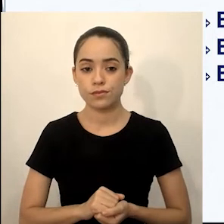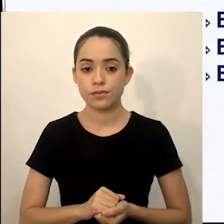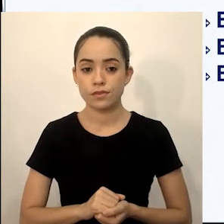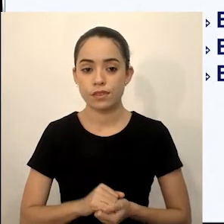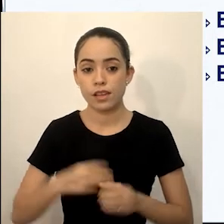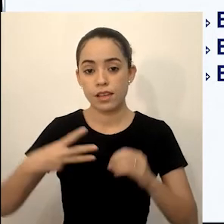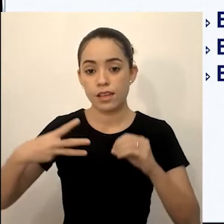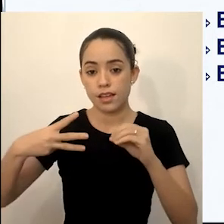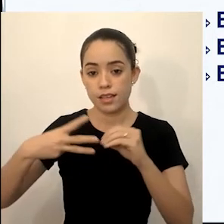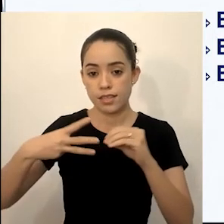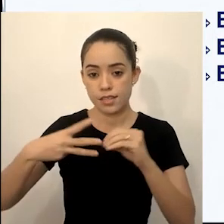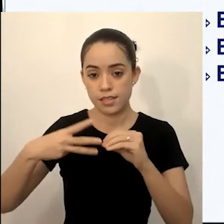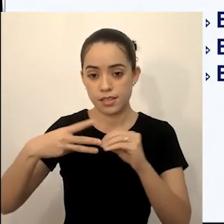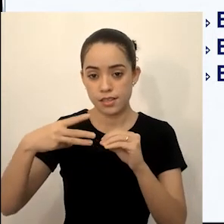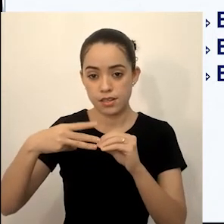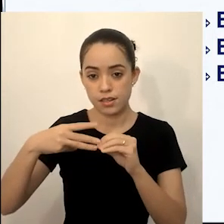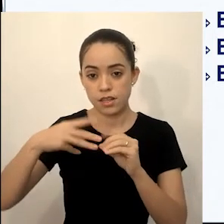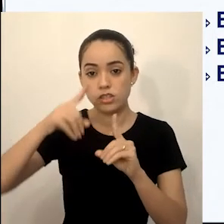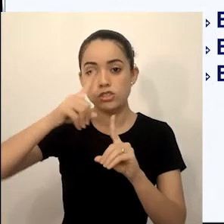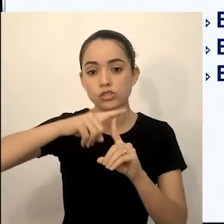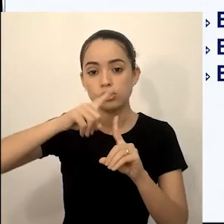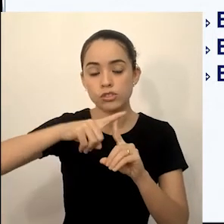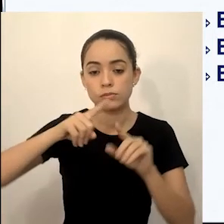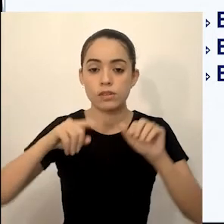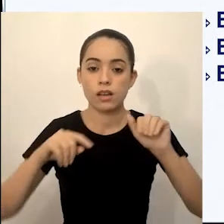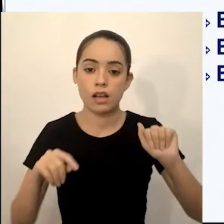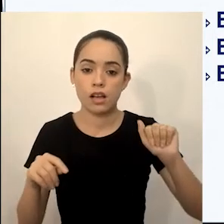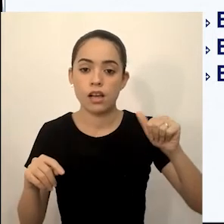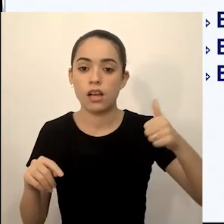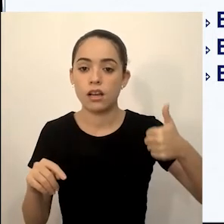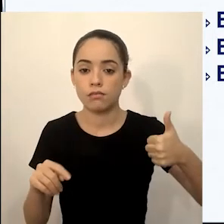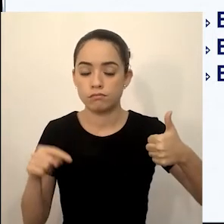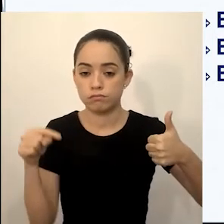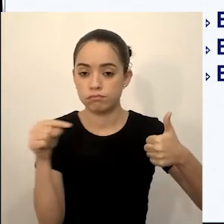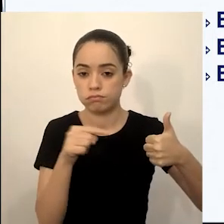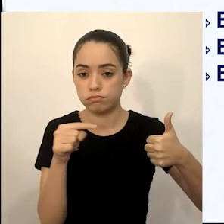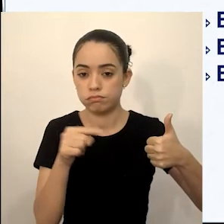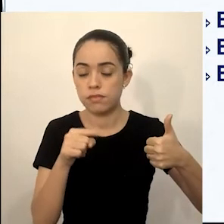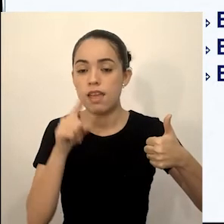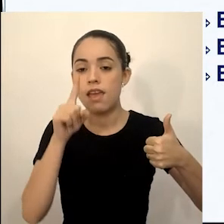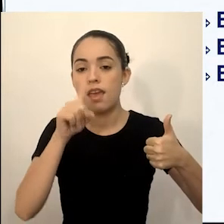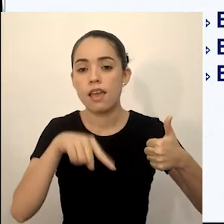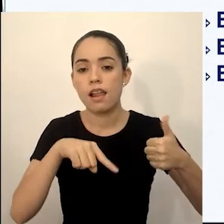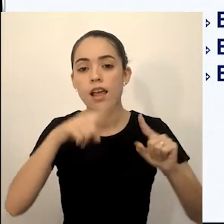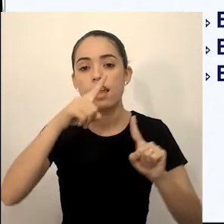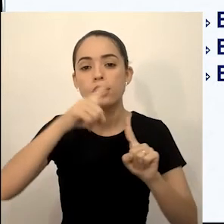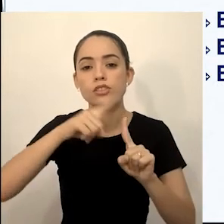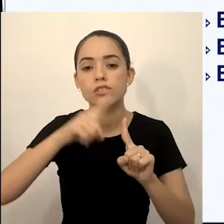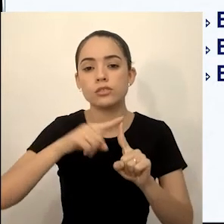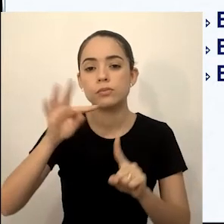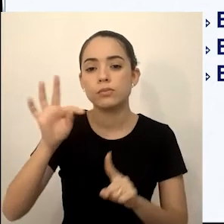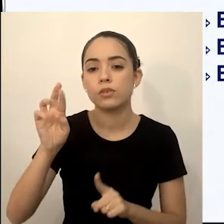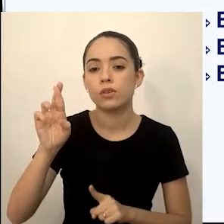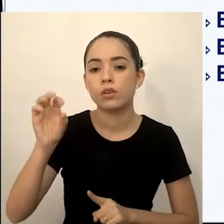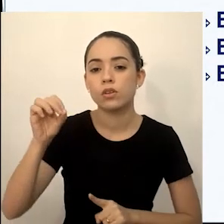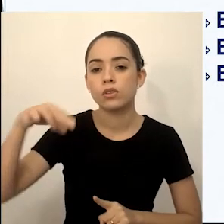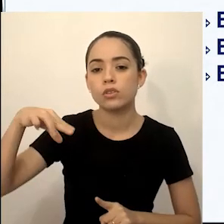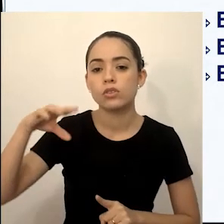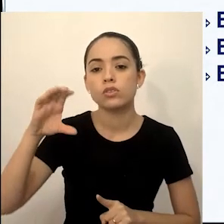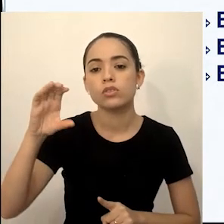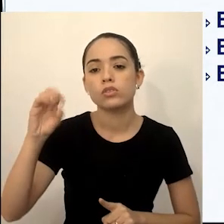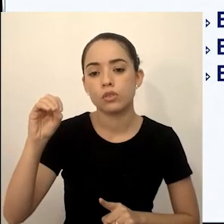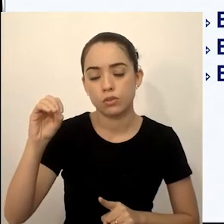As espermatogônias do tipo A1 são consideradas do tipo